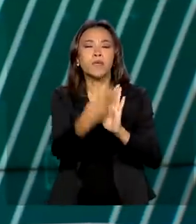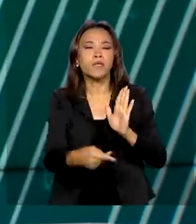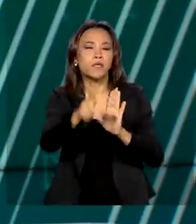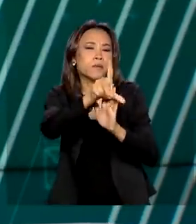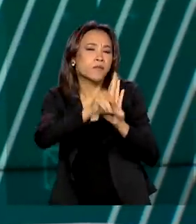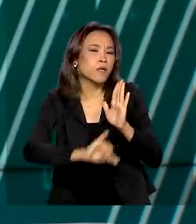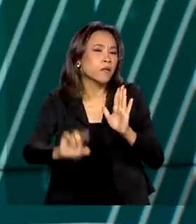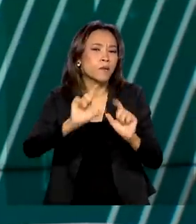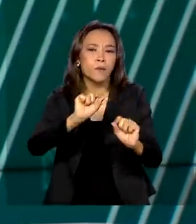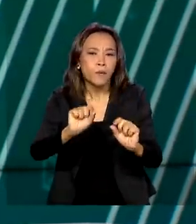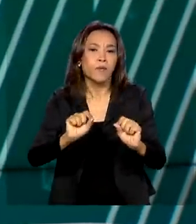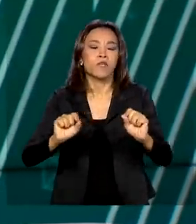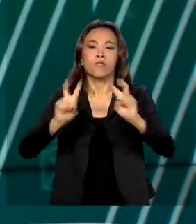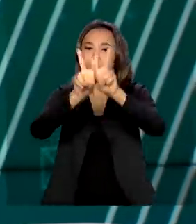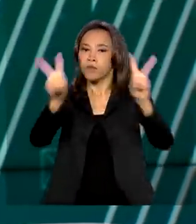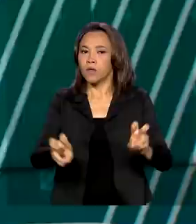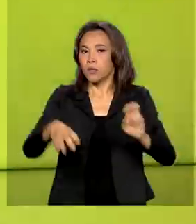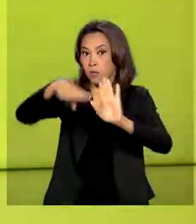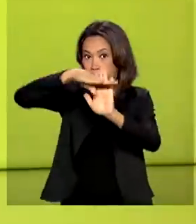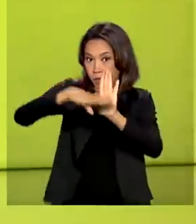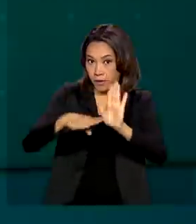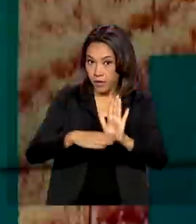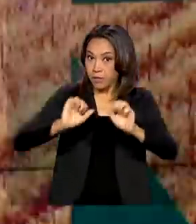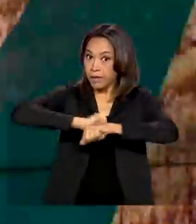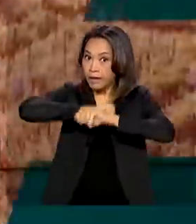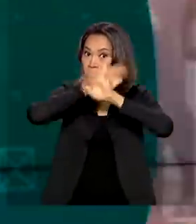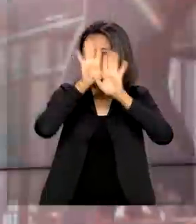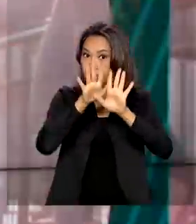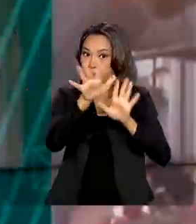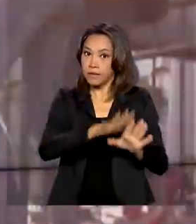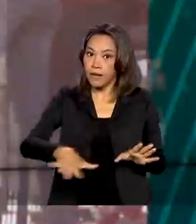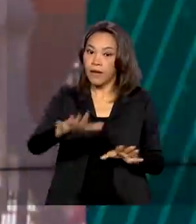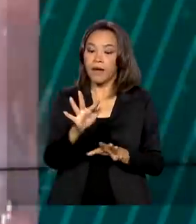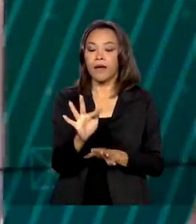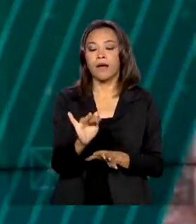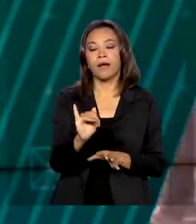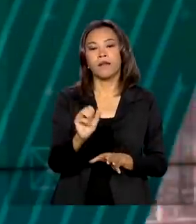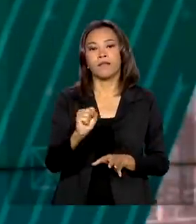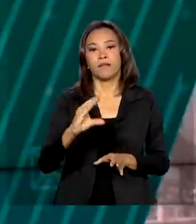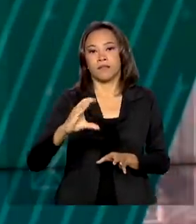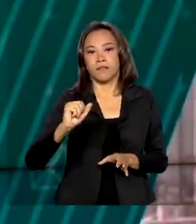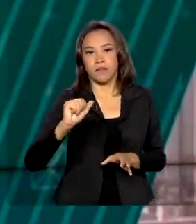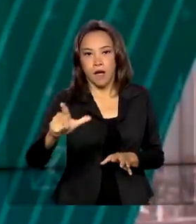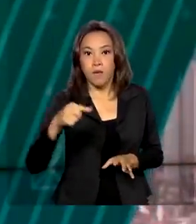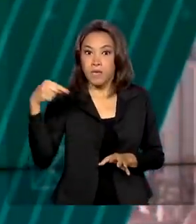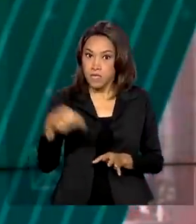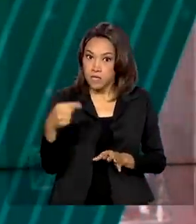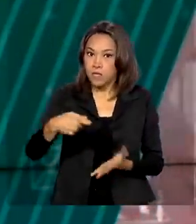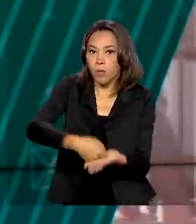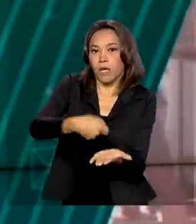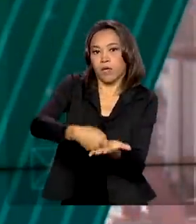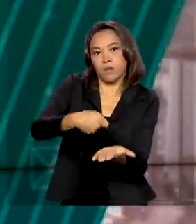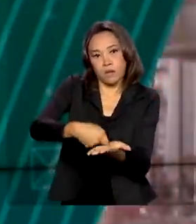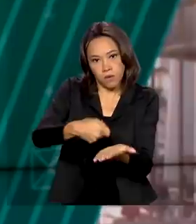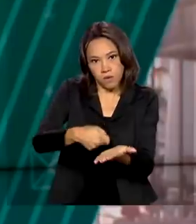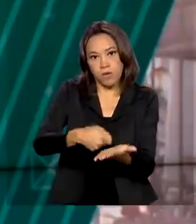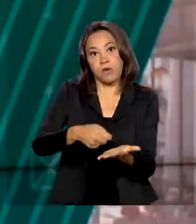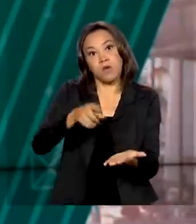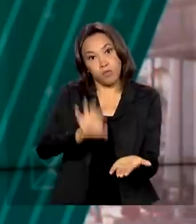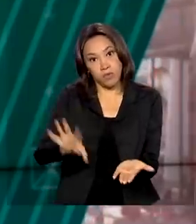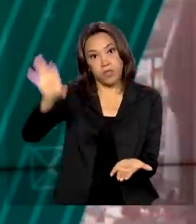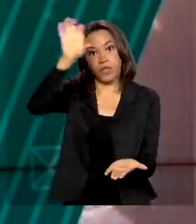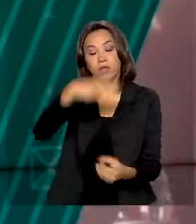institui o programa de acompanhamento e transparência fiscal a Adesão a esse programa passa a ser requisito obrigatório para